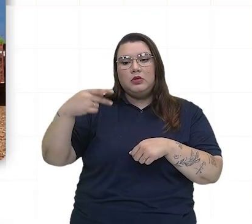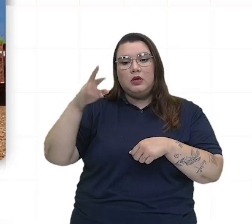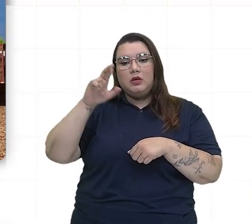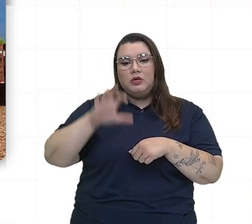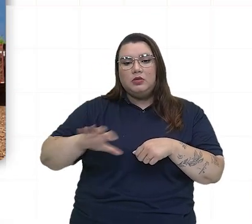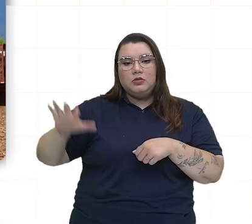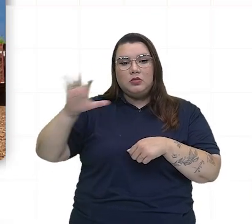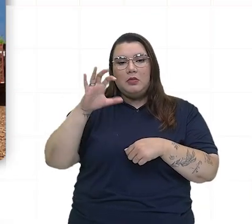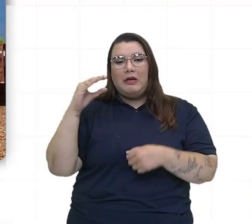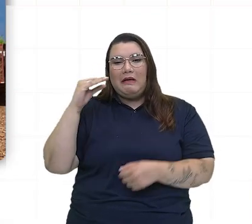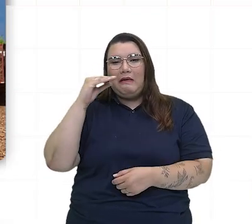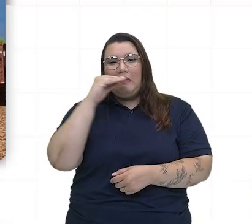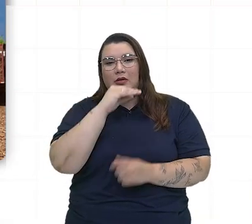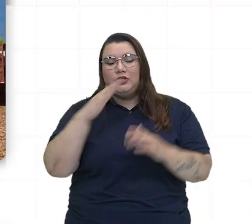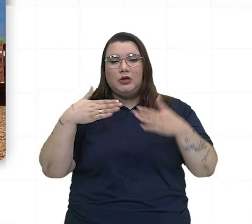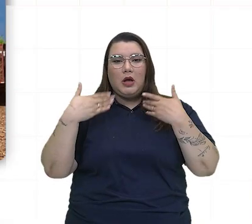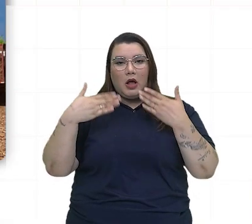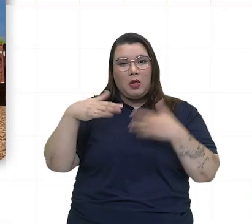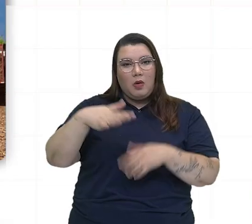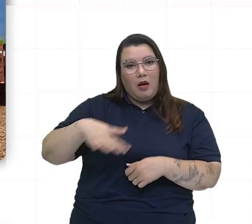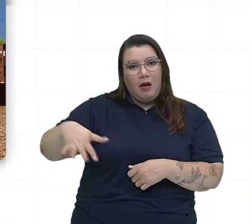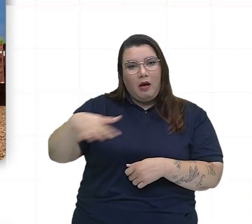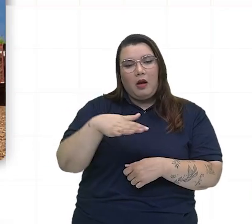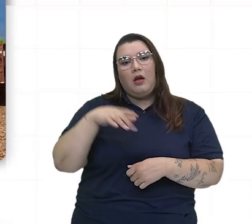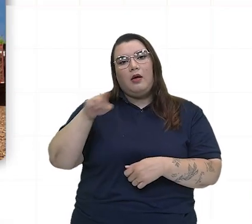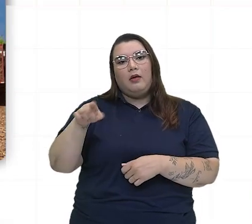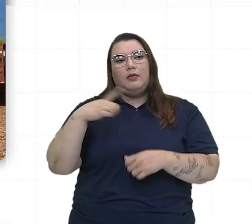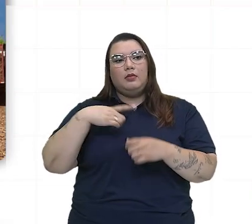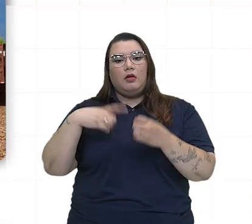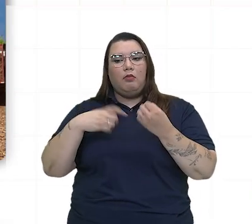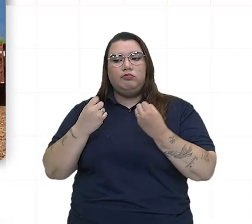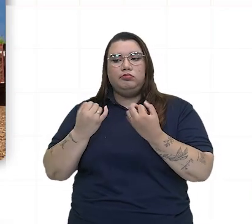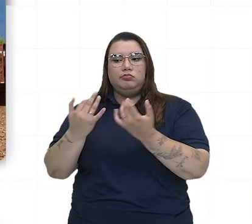climas quentes. E esse cultivo ele não